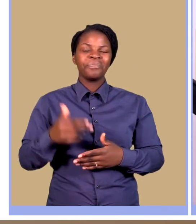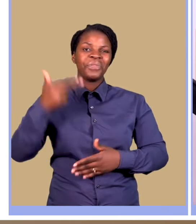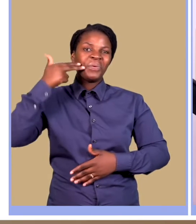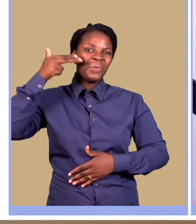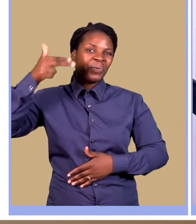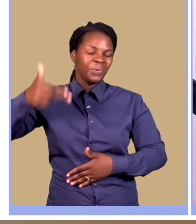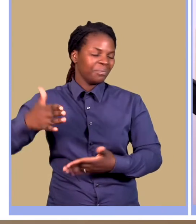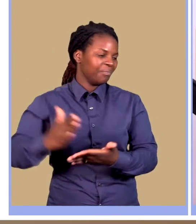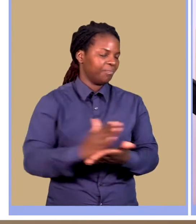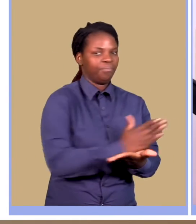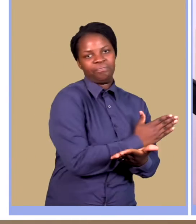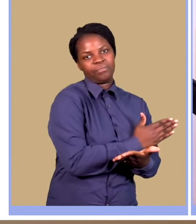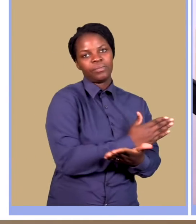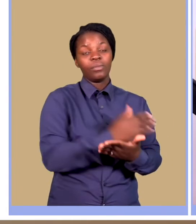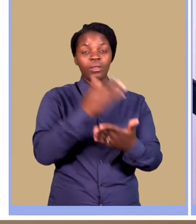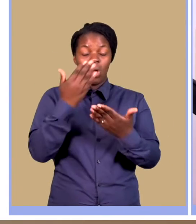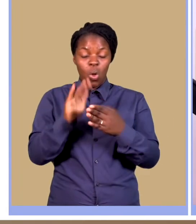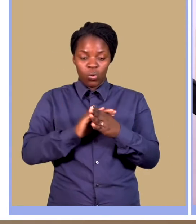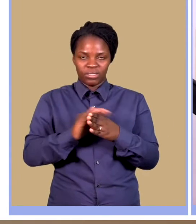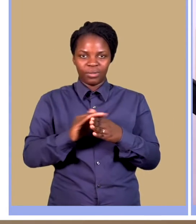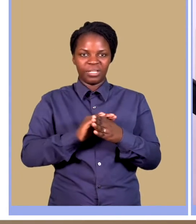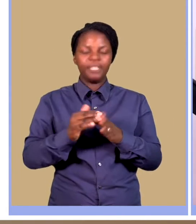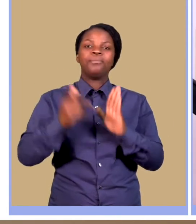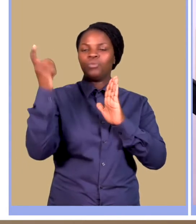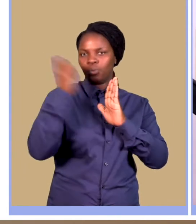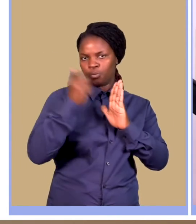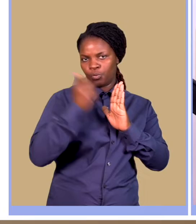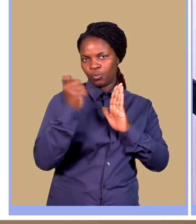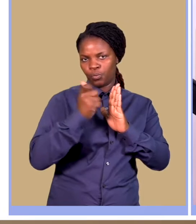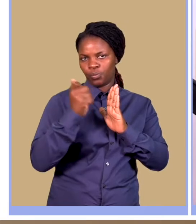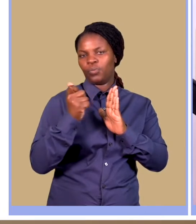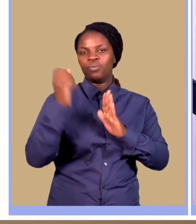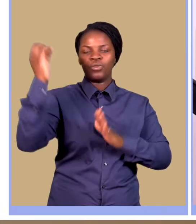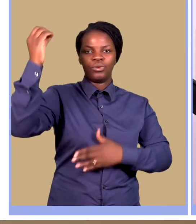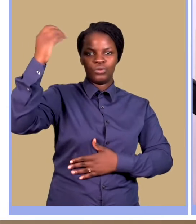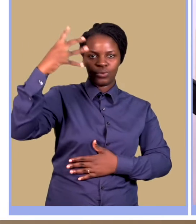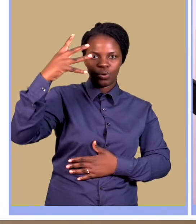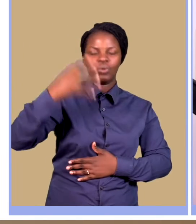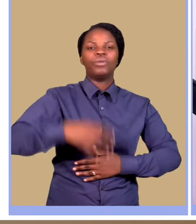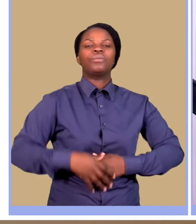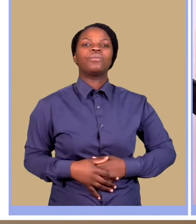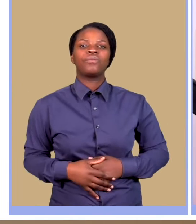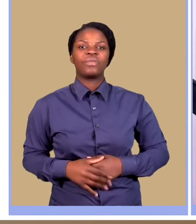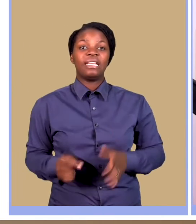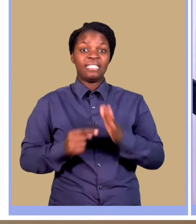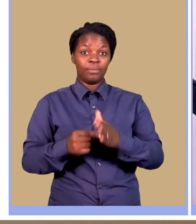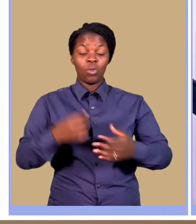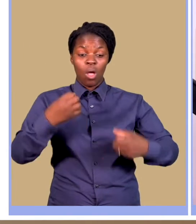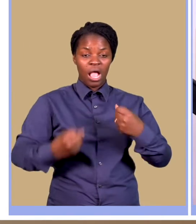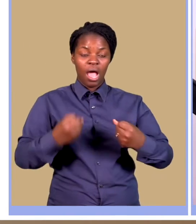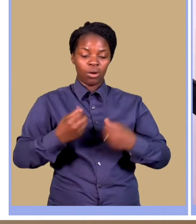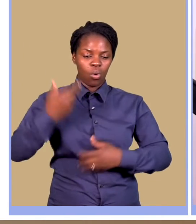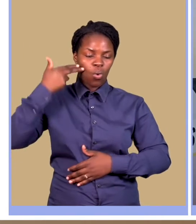renováveis. Estamos a falar do uso de baterias em carros, ao invés de usar os combustíveis fósseis. Estamos a falar do uso